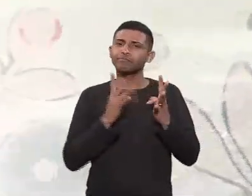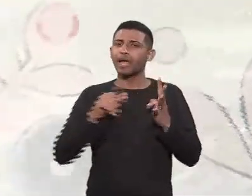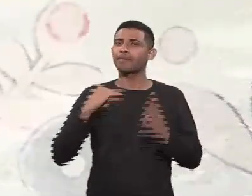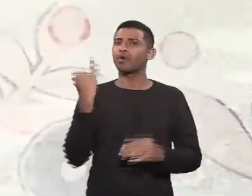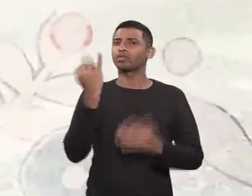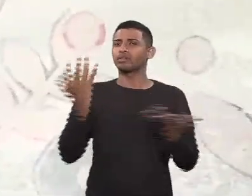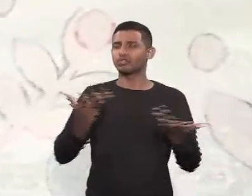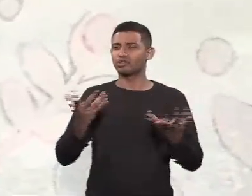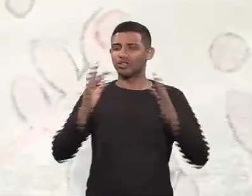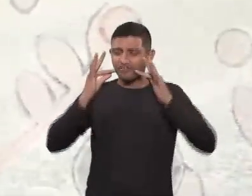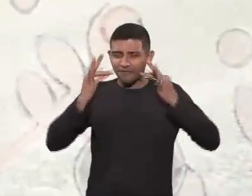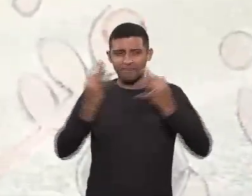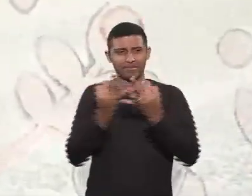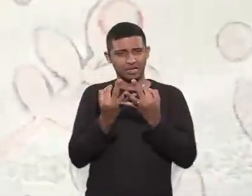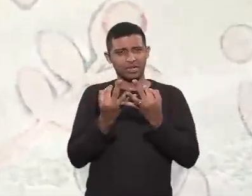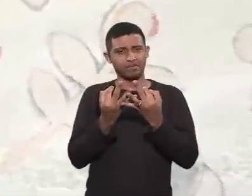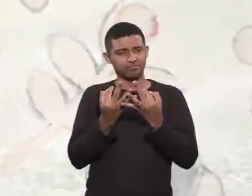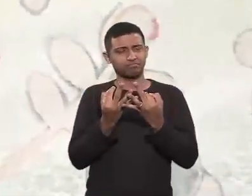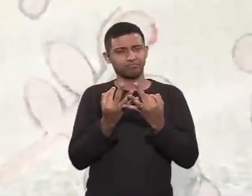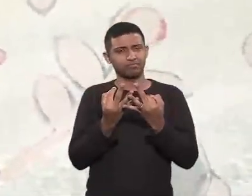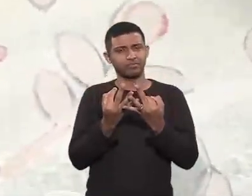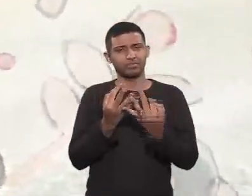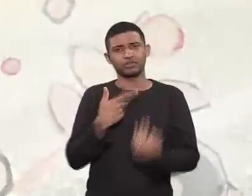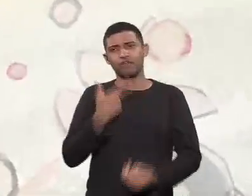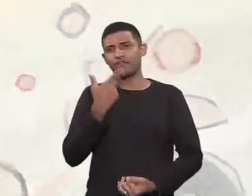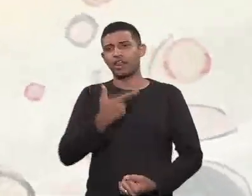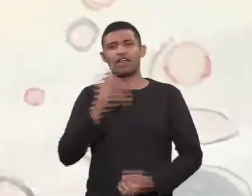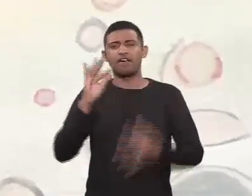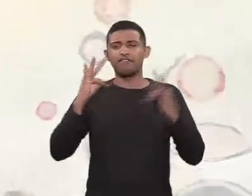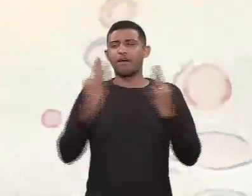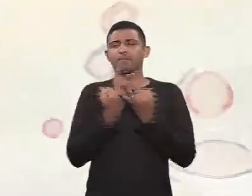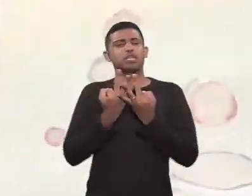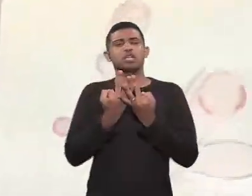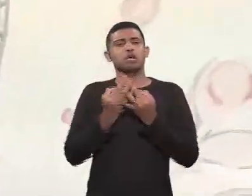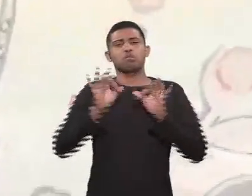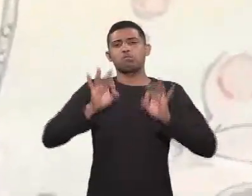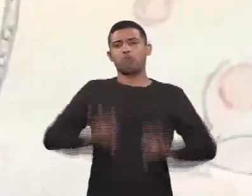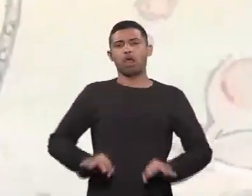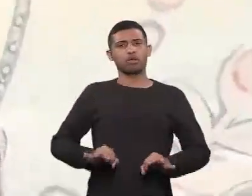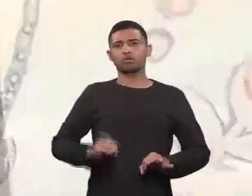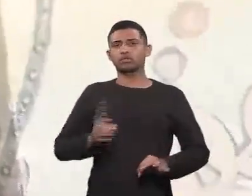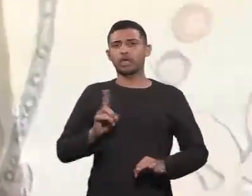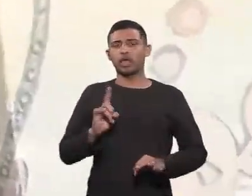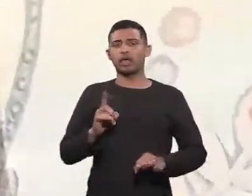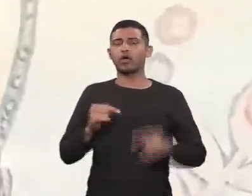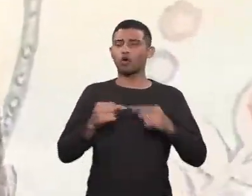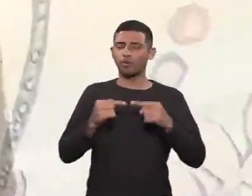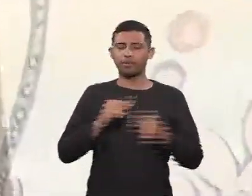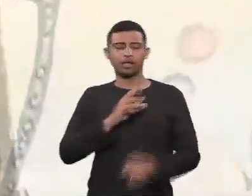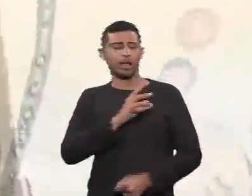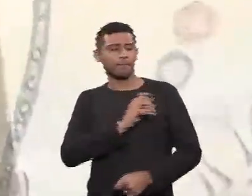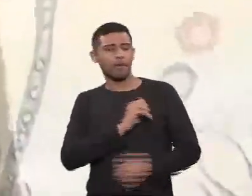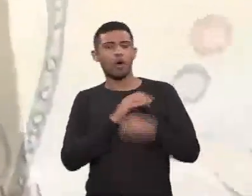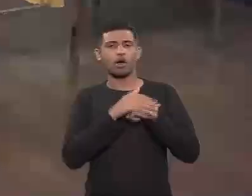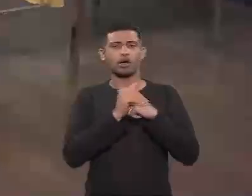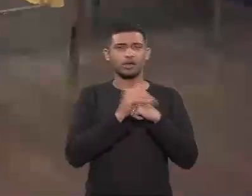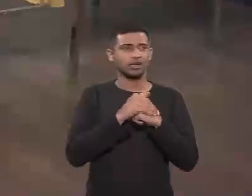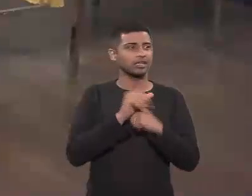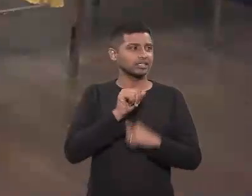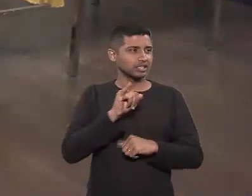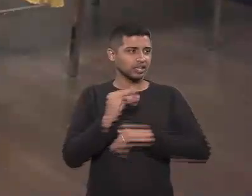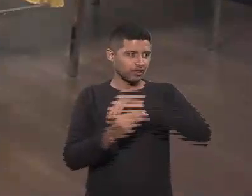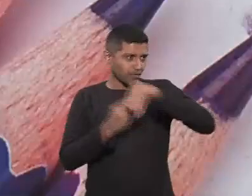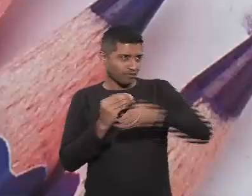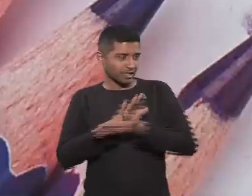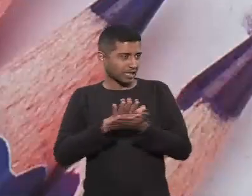a família sendo reconhecida, não a família tradicional, mas a família como uma questão do afeto, do amor, do carinho. Se você não